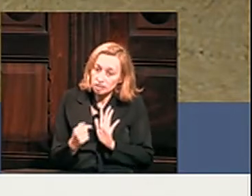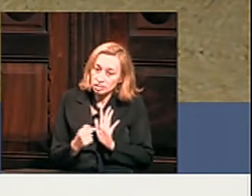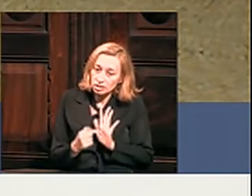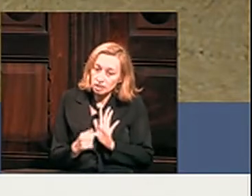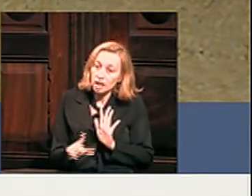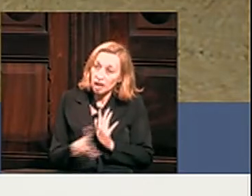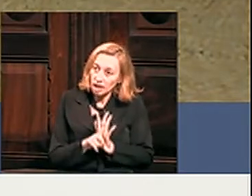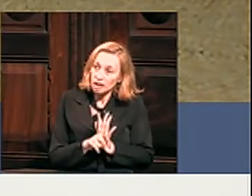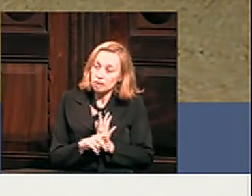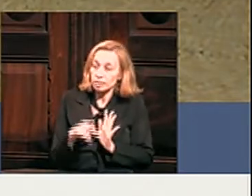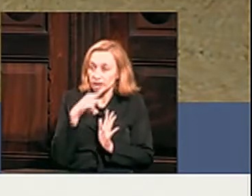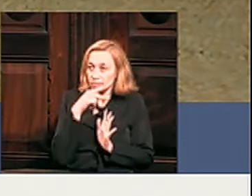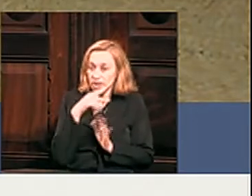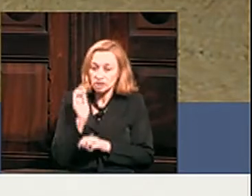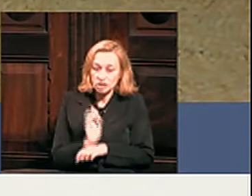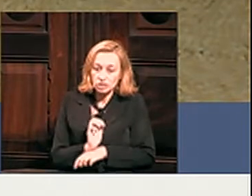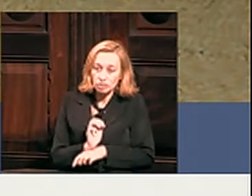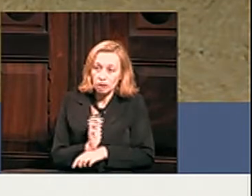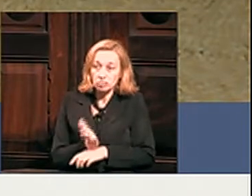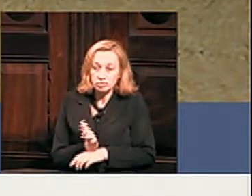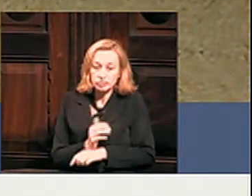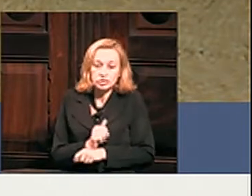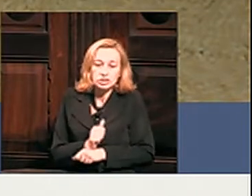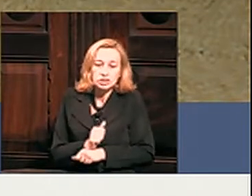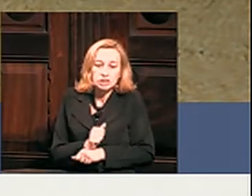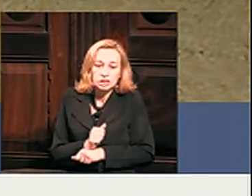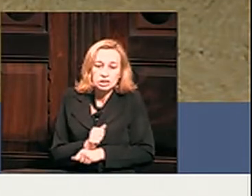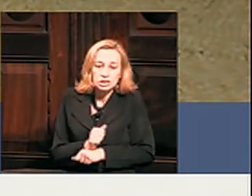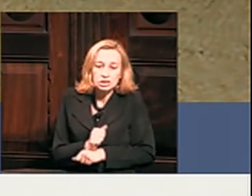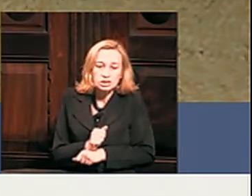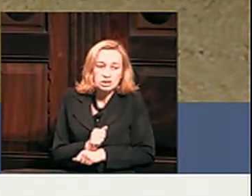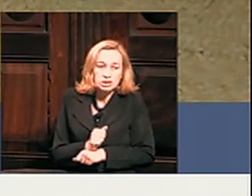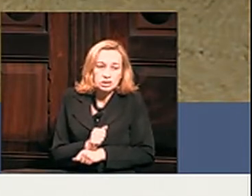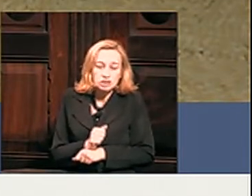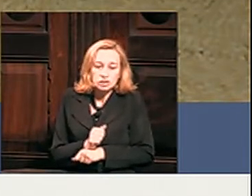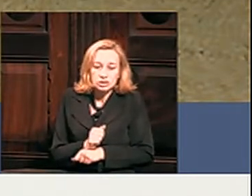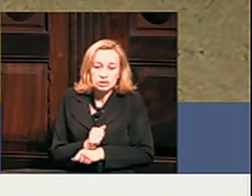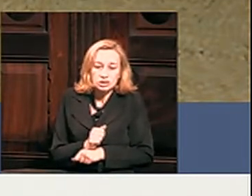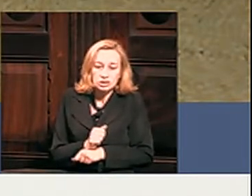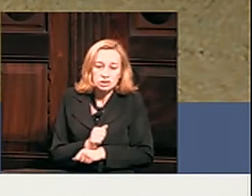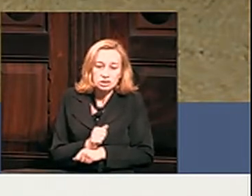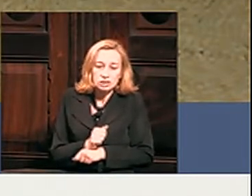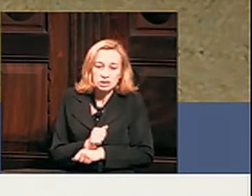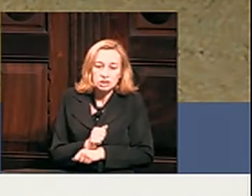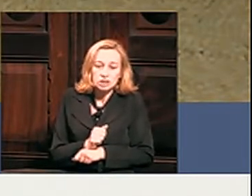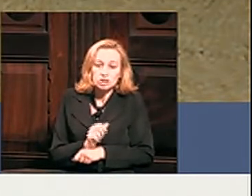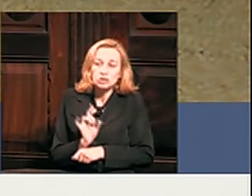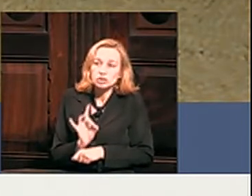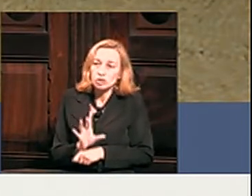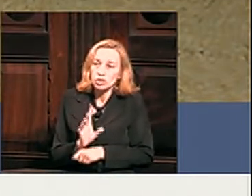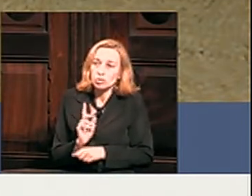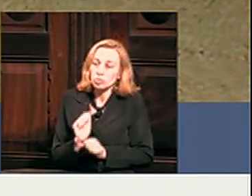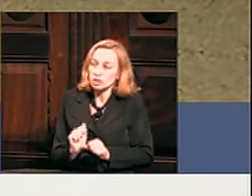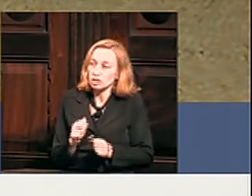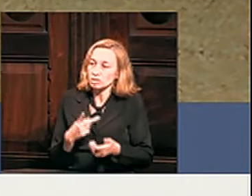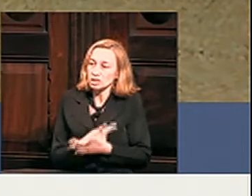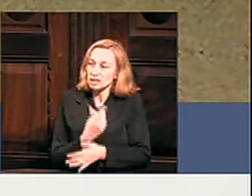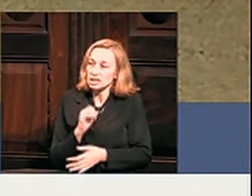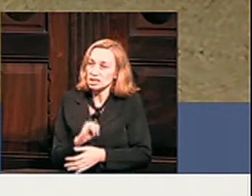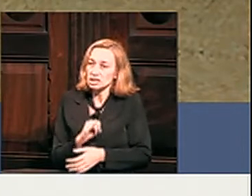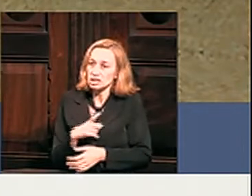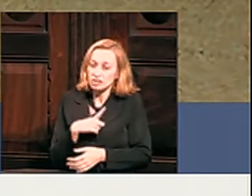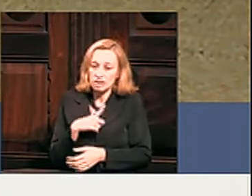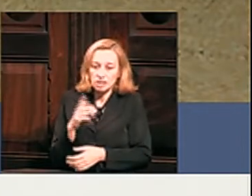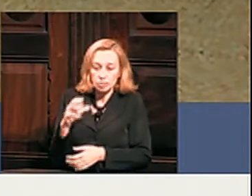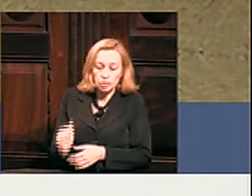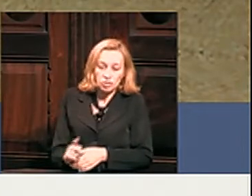Parlamento Estadual só teria vigência, só produziria efeitos, se houvesse a anuência do Conselho Superior de Recuperação Fiscal. Ora,